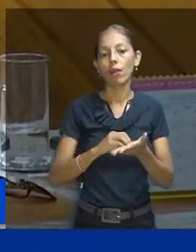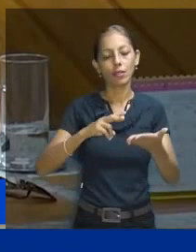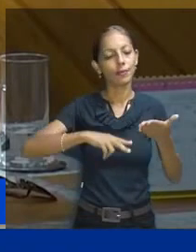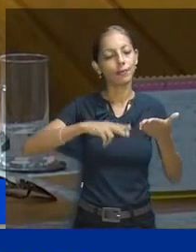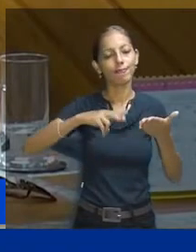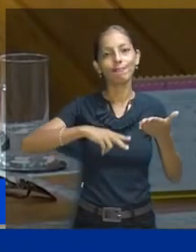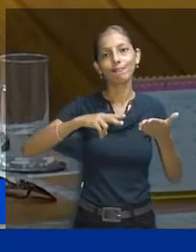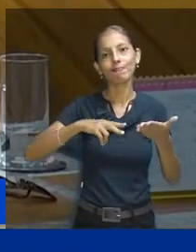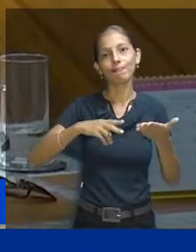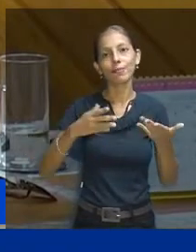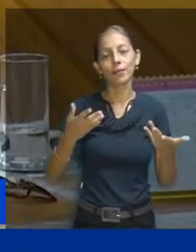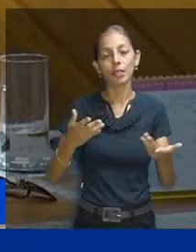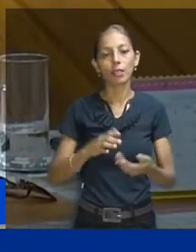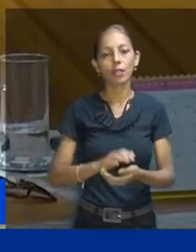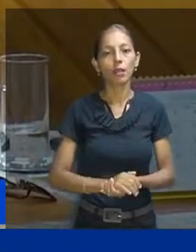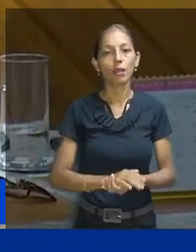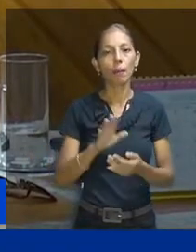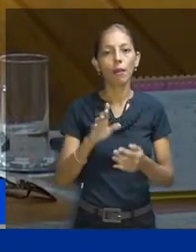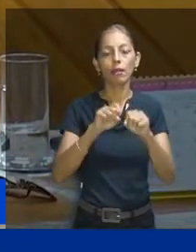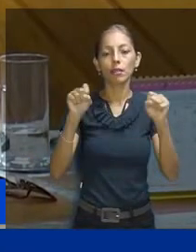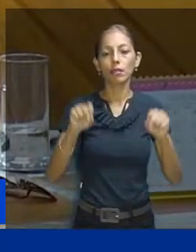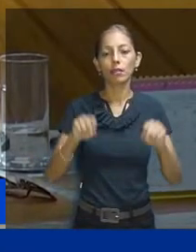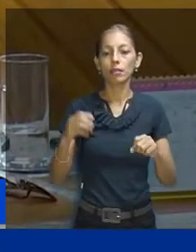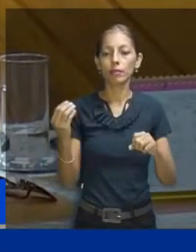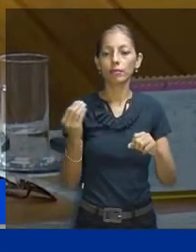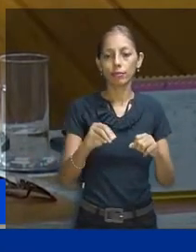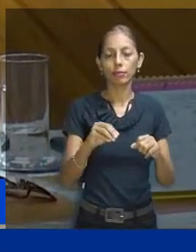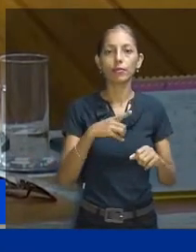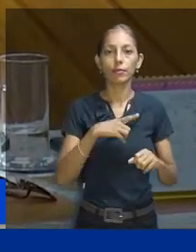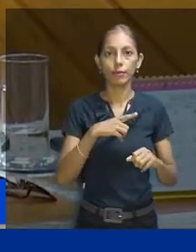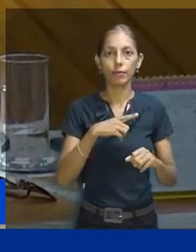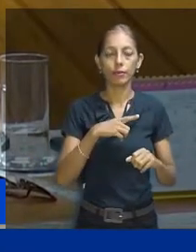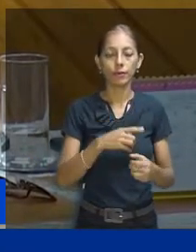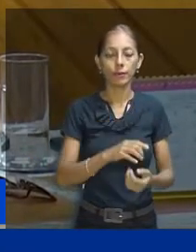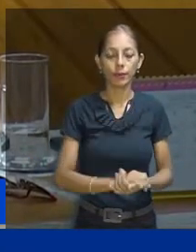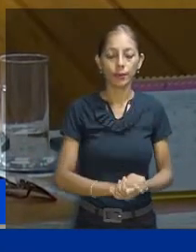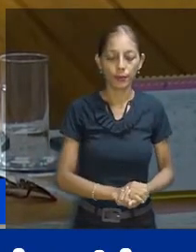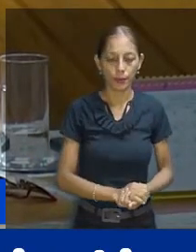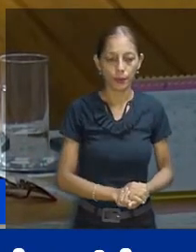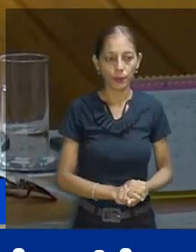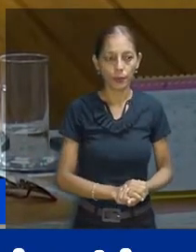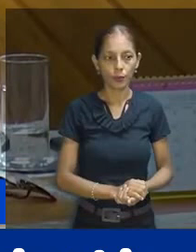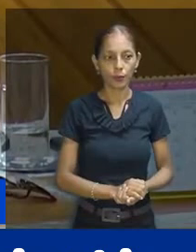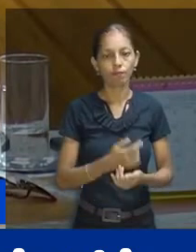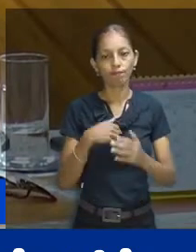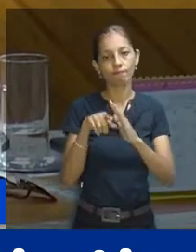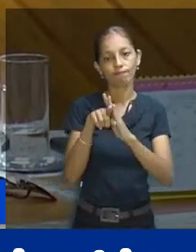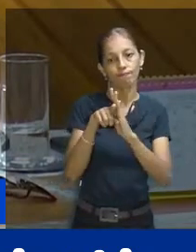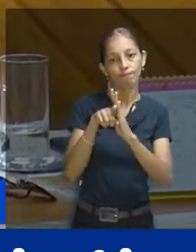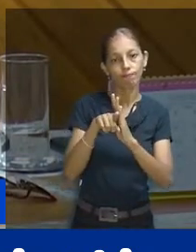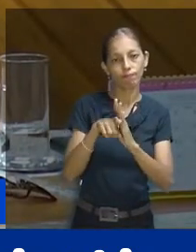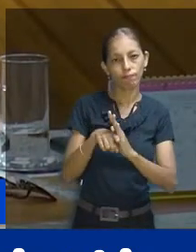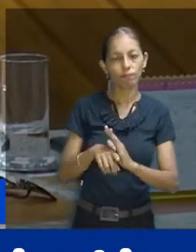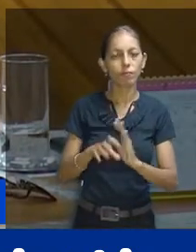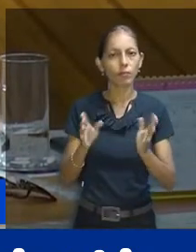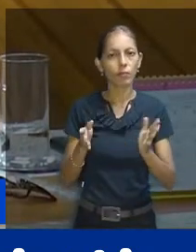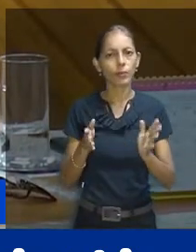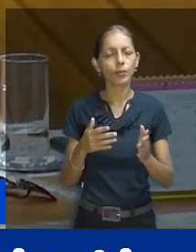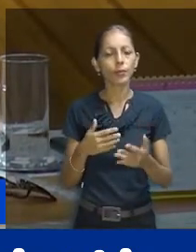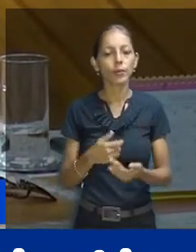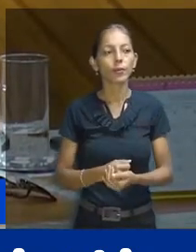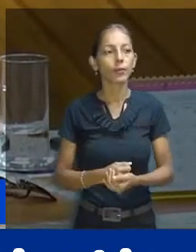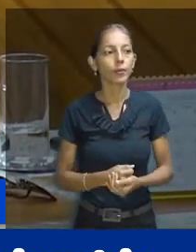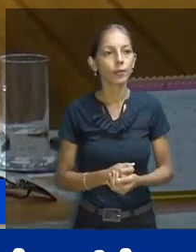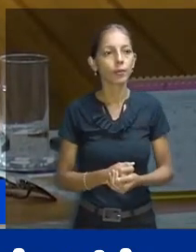estava cadastrado no sistema, e como eu fiz uma análise preliminar e vi que, pelo menos em tese, é possível que isso gere nulidade, por